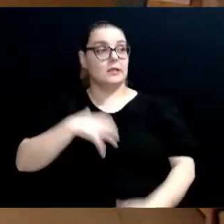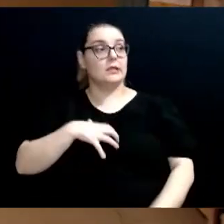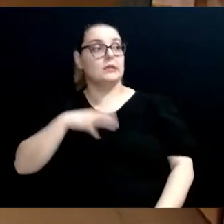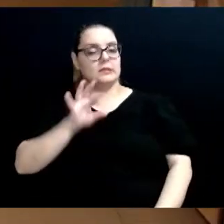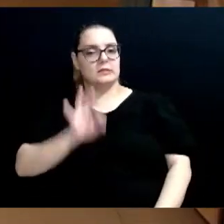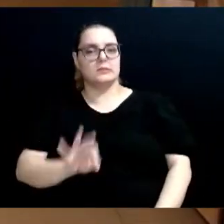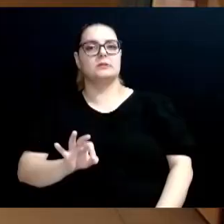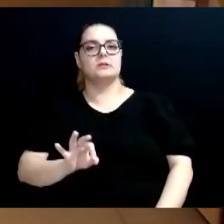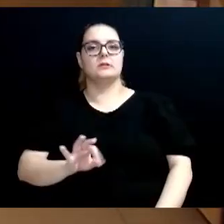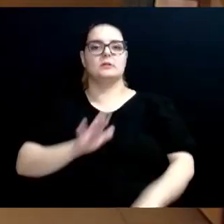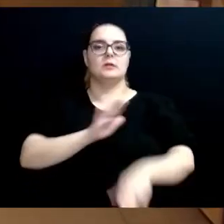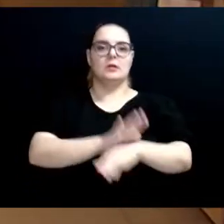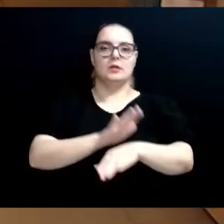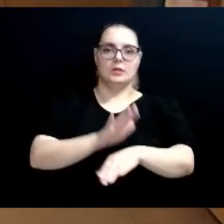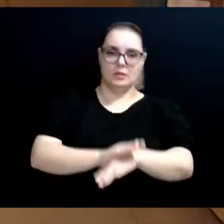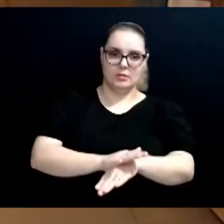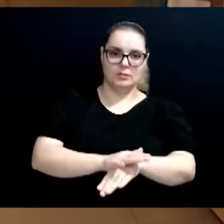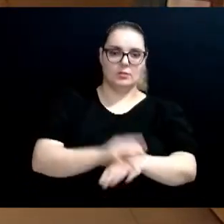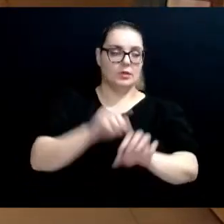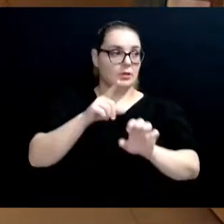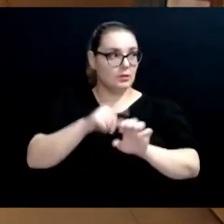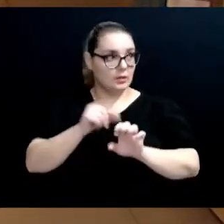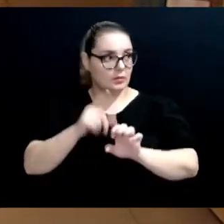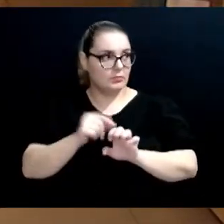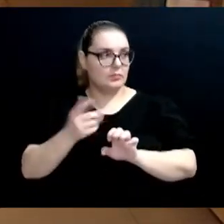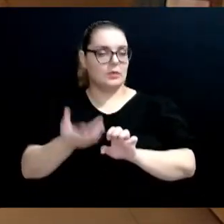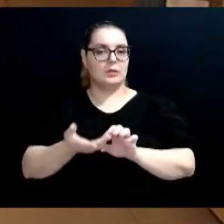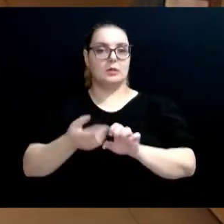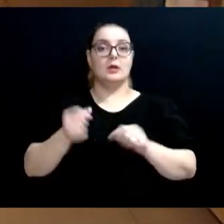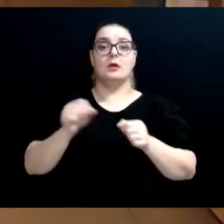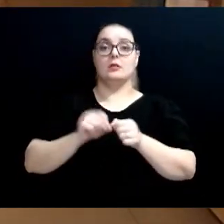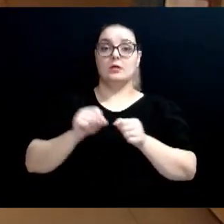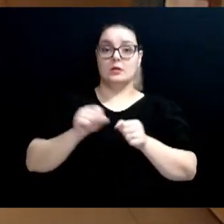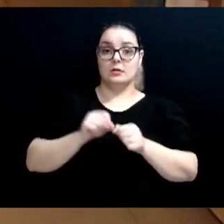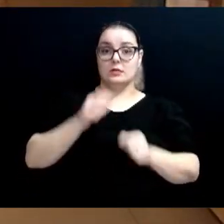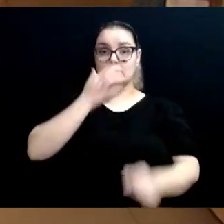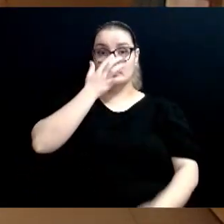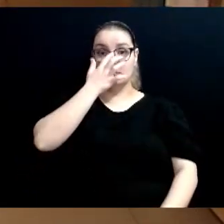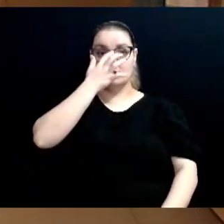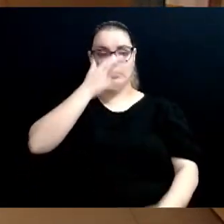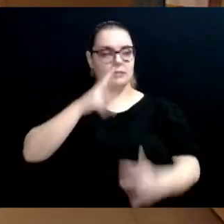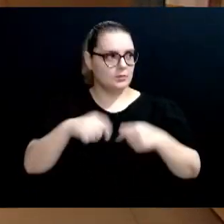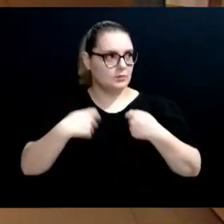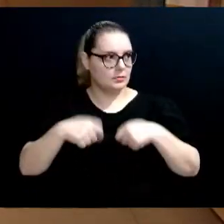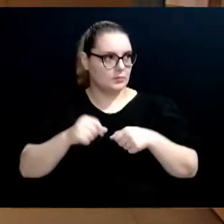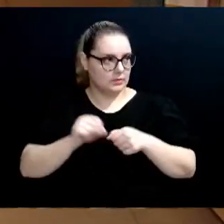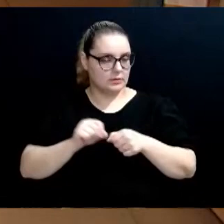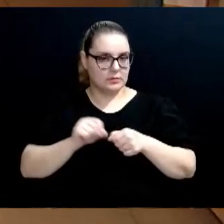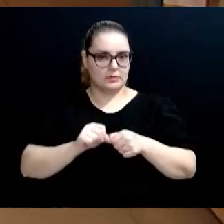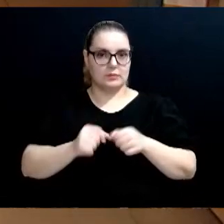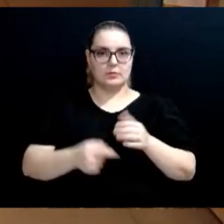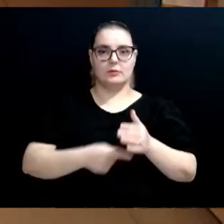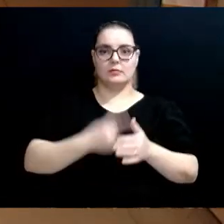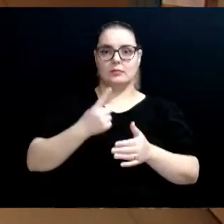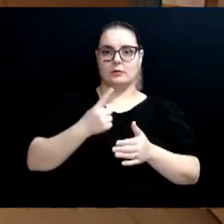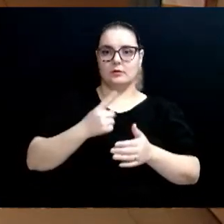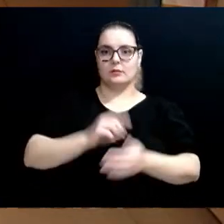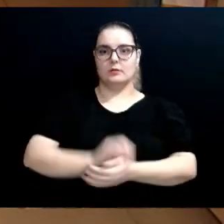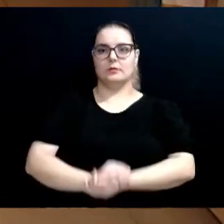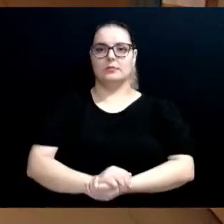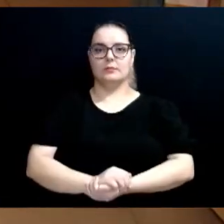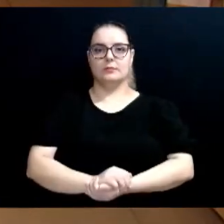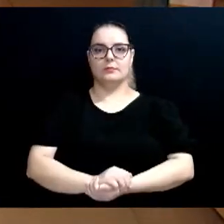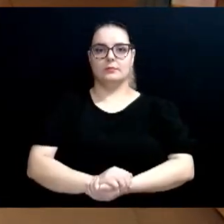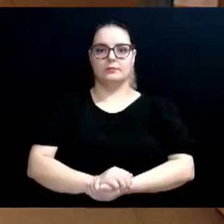um método chamado Método Autonomia Casa 73, que é exatamente ajudar